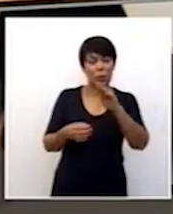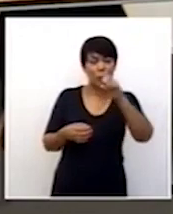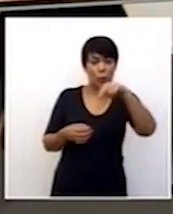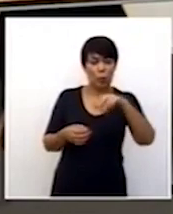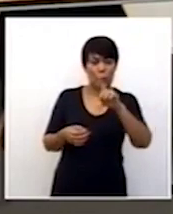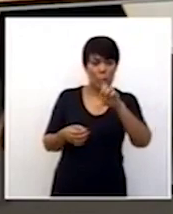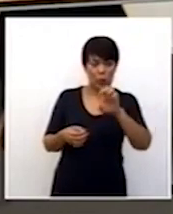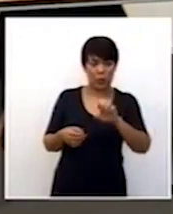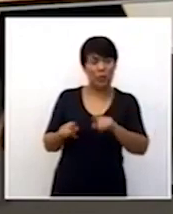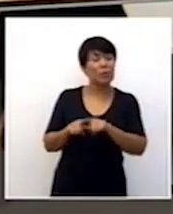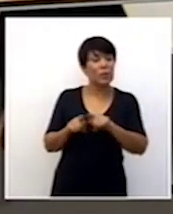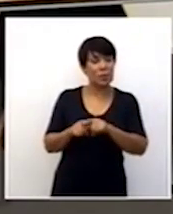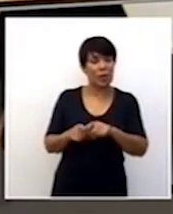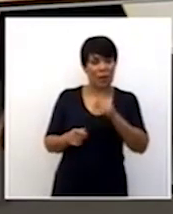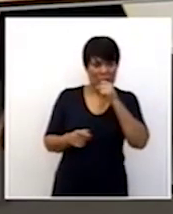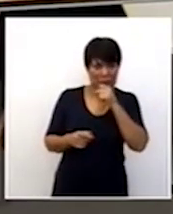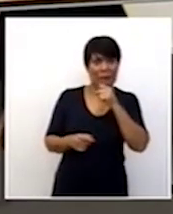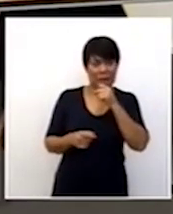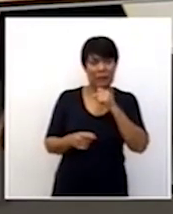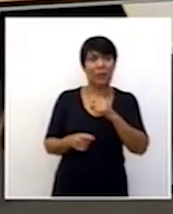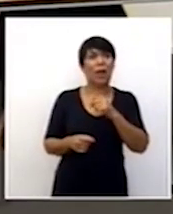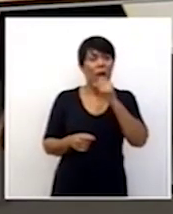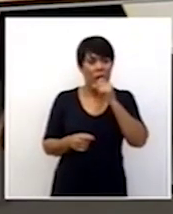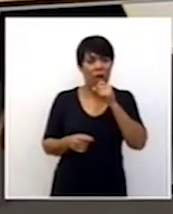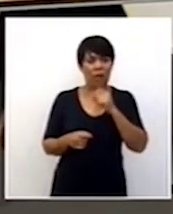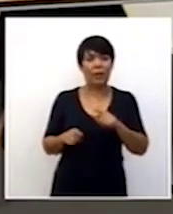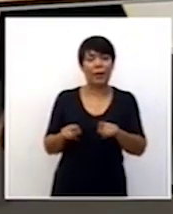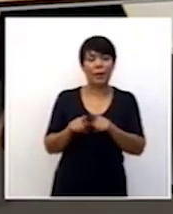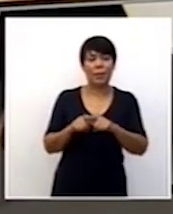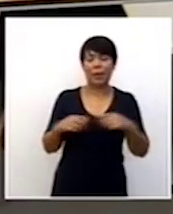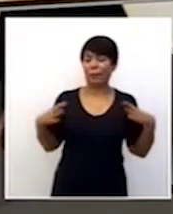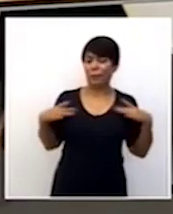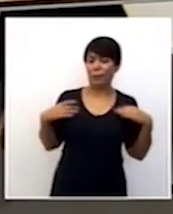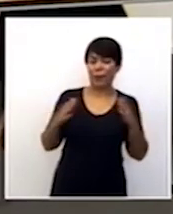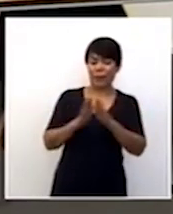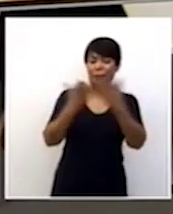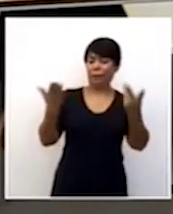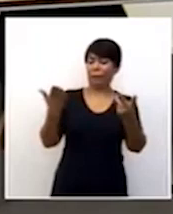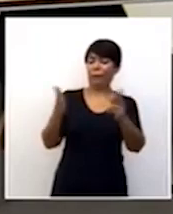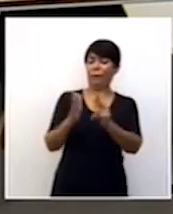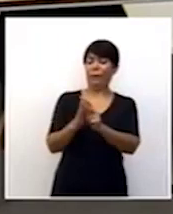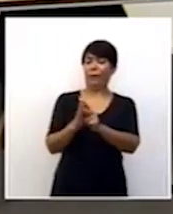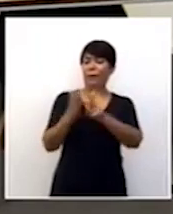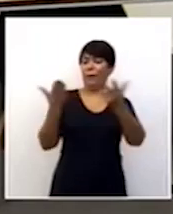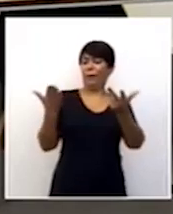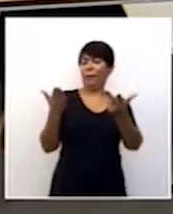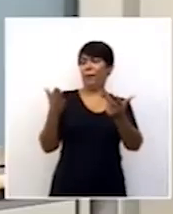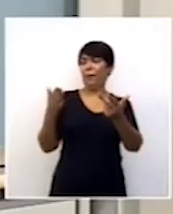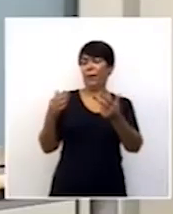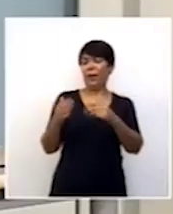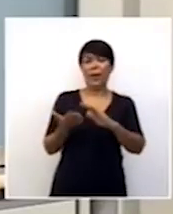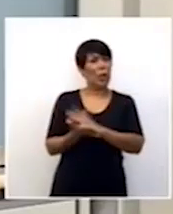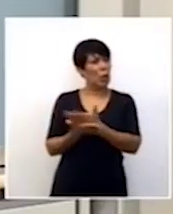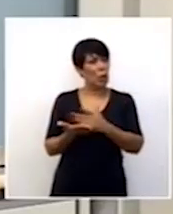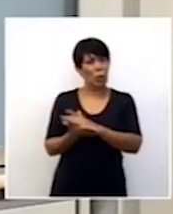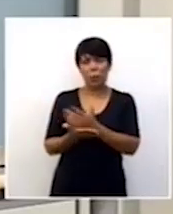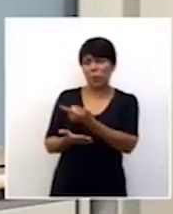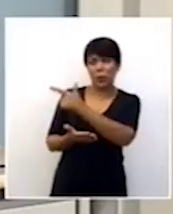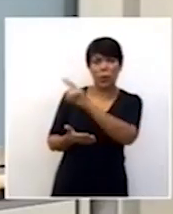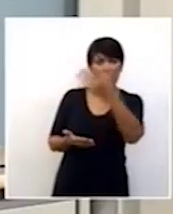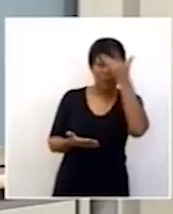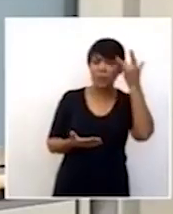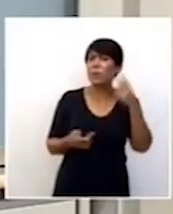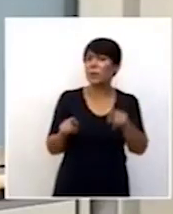bonde, pigarreavam, eram espaçosas, né, com o jornal, isso tudo incomodava, né? Sim, olha o próximo Incomodava slide. e incomoda, inclusive. Sim.